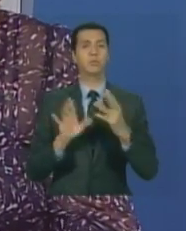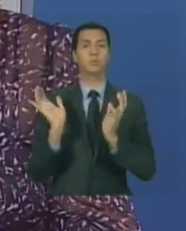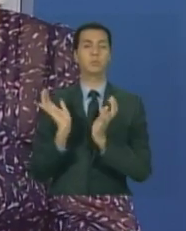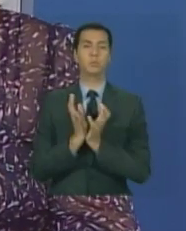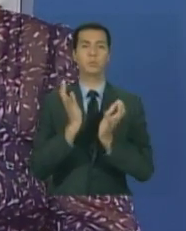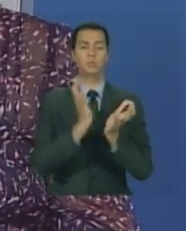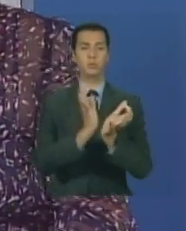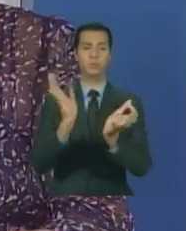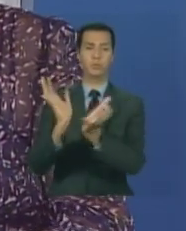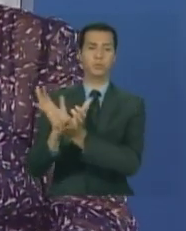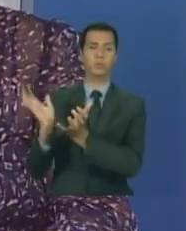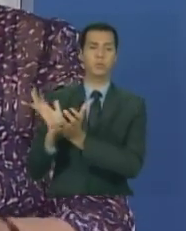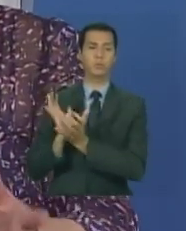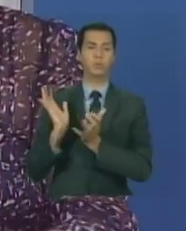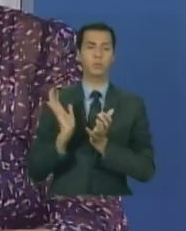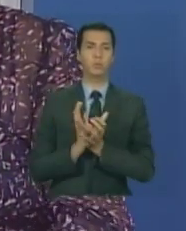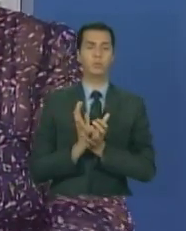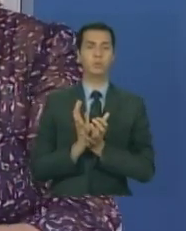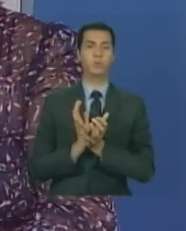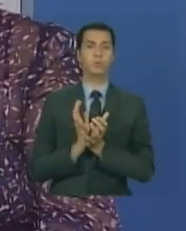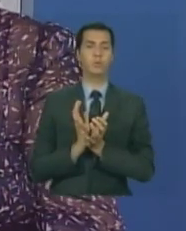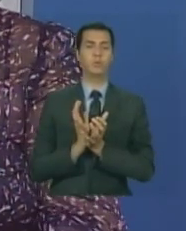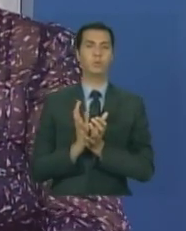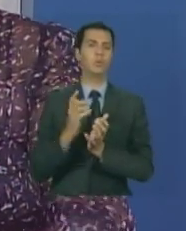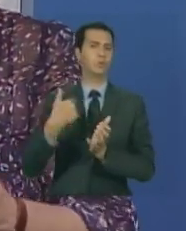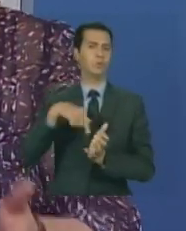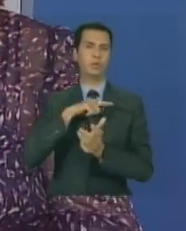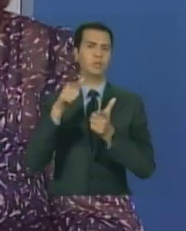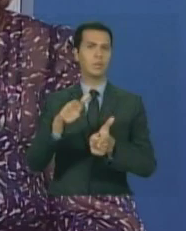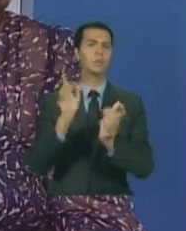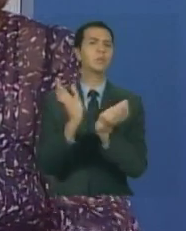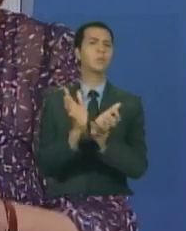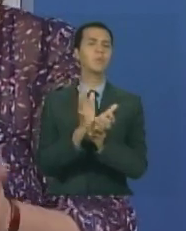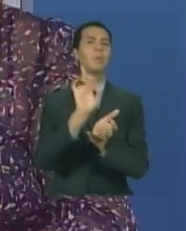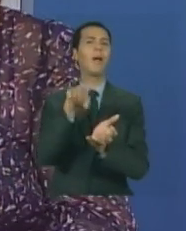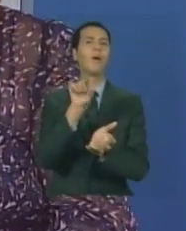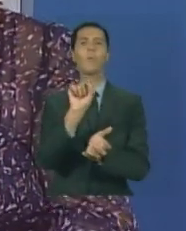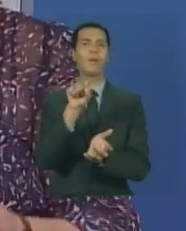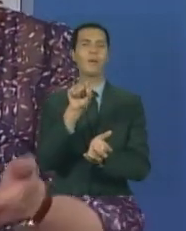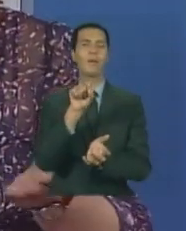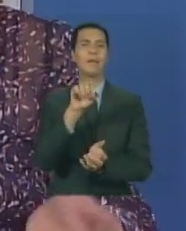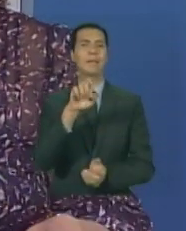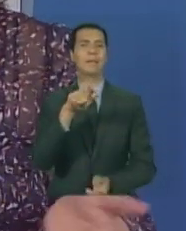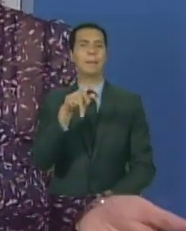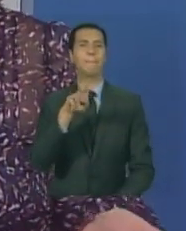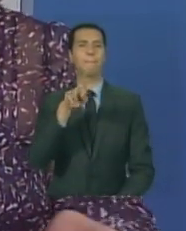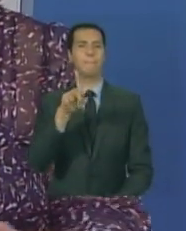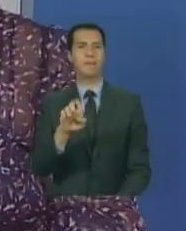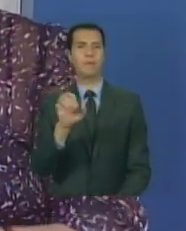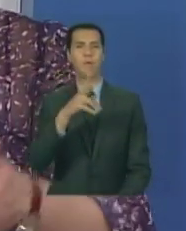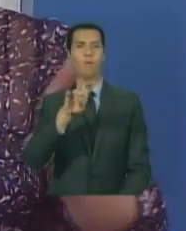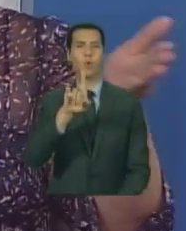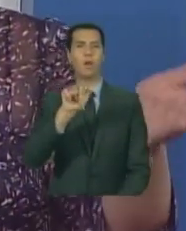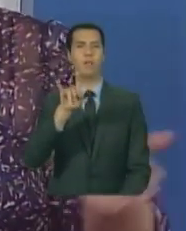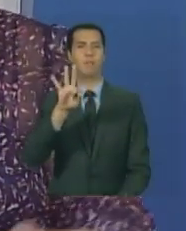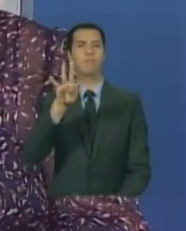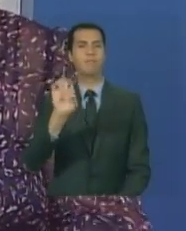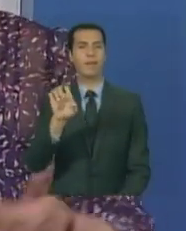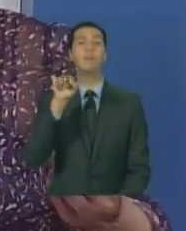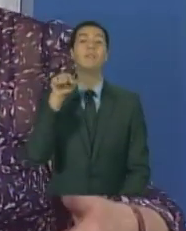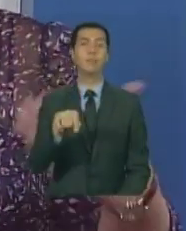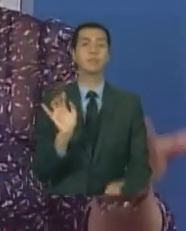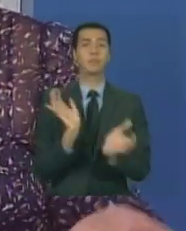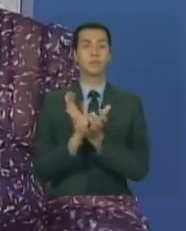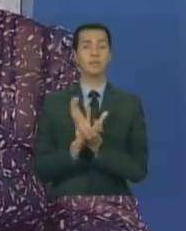está chamando, ainda conhecida como equipes volantes, mas são serviços, né, que serão prestados